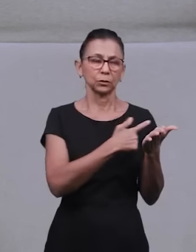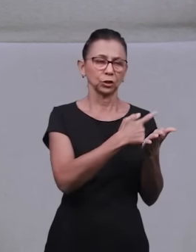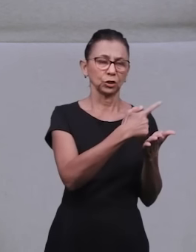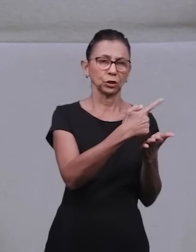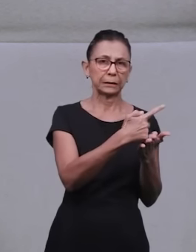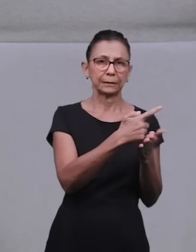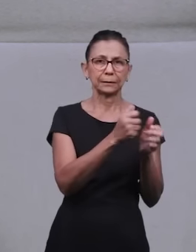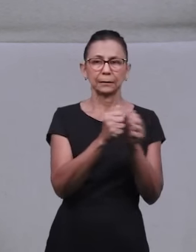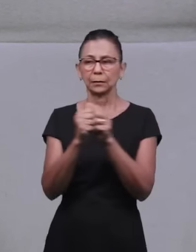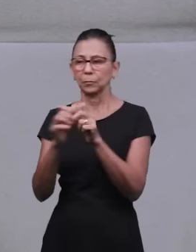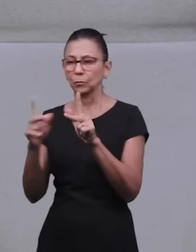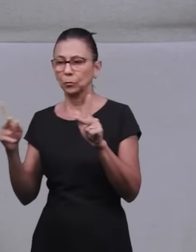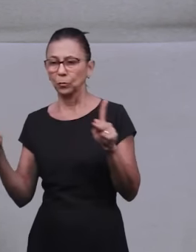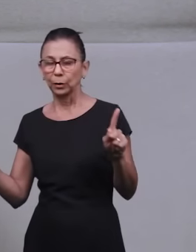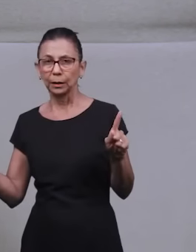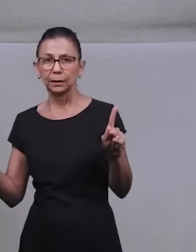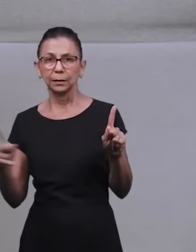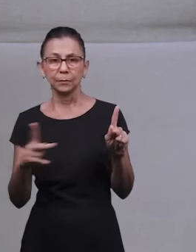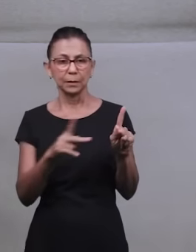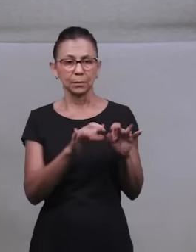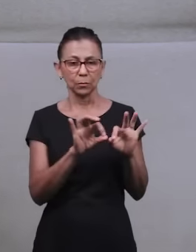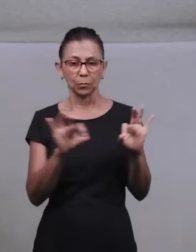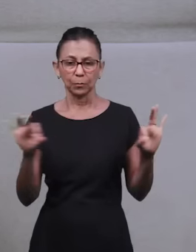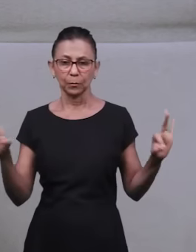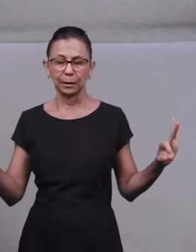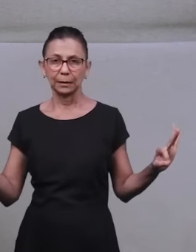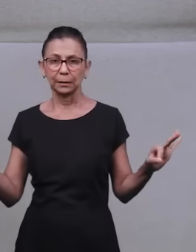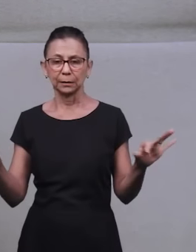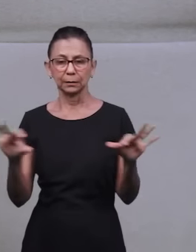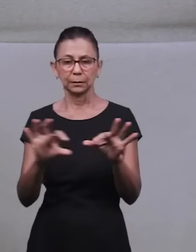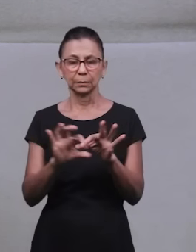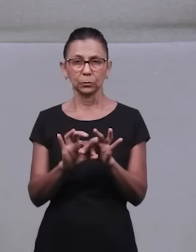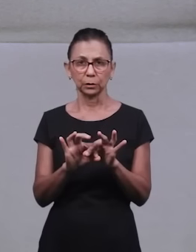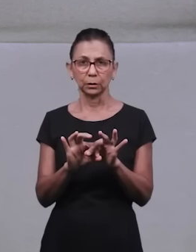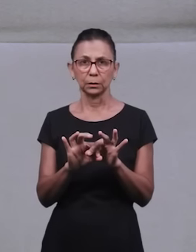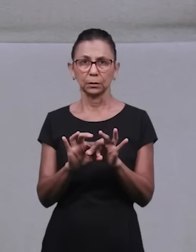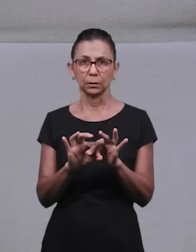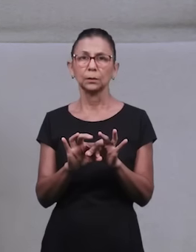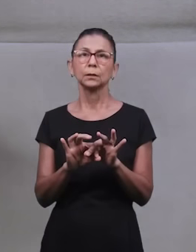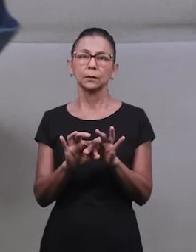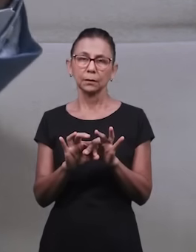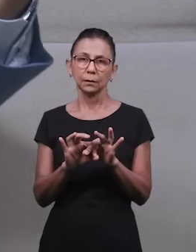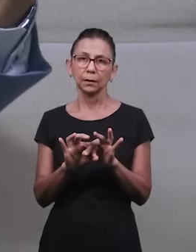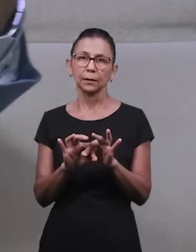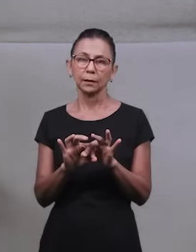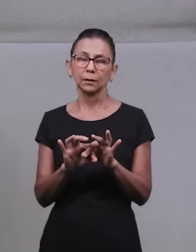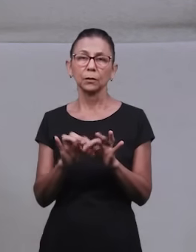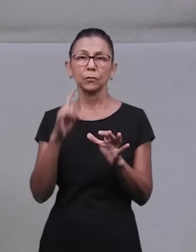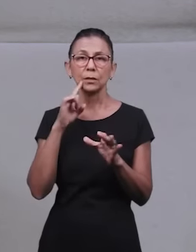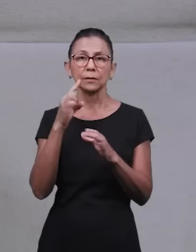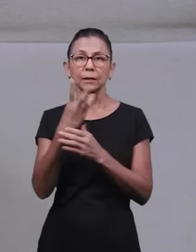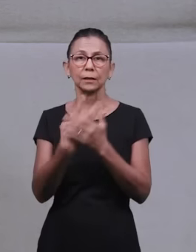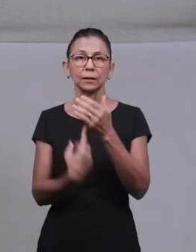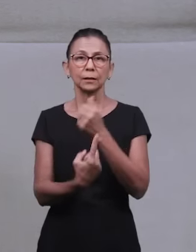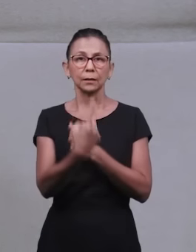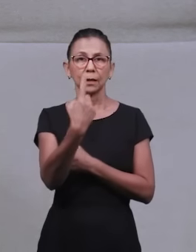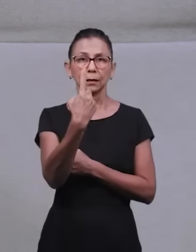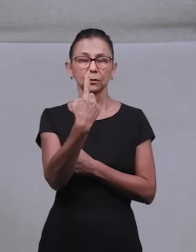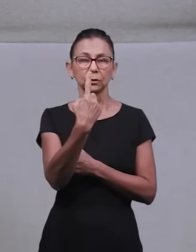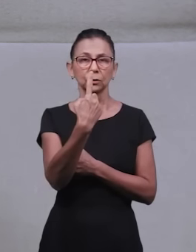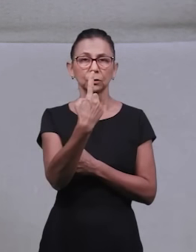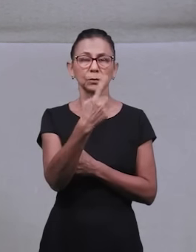Trindade, o foco, a Trindade em toda a palavra. Porque o projeto é completo, o projeto é completo. Então, por exemplo, você pega a